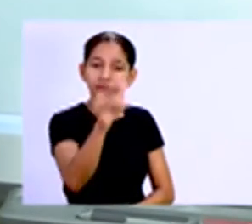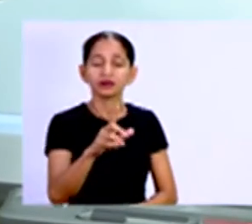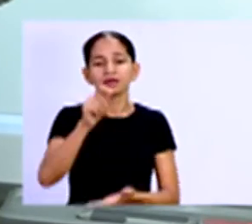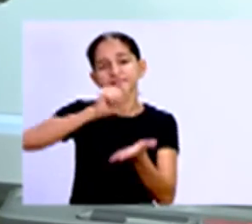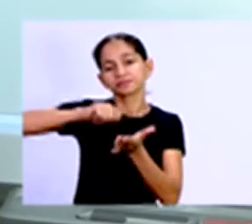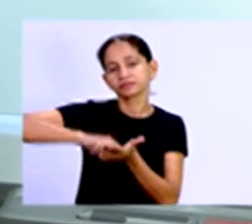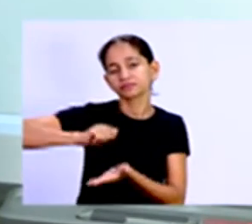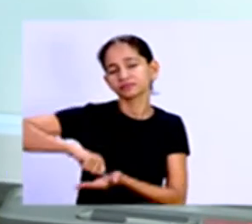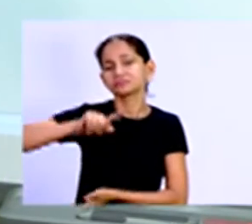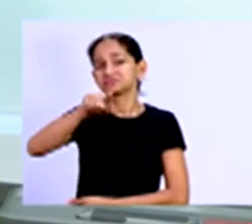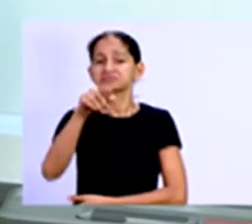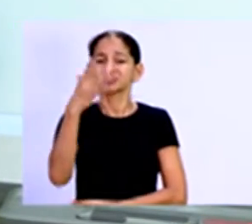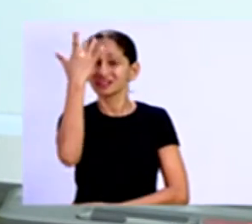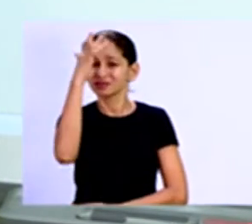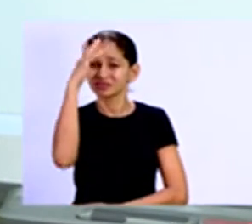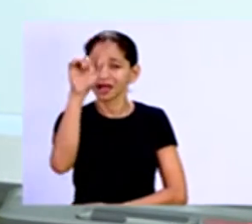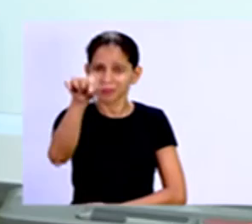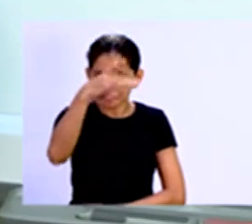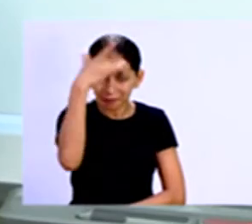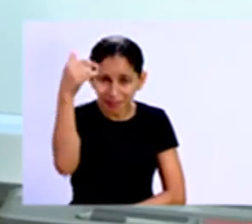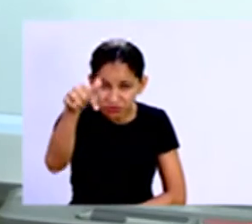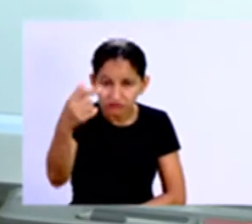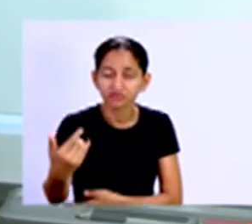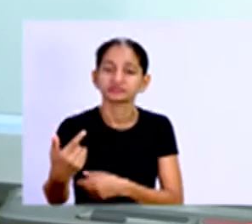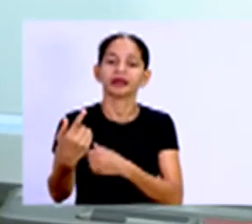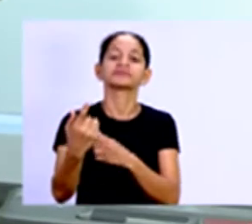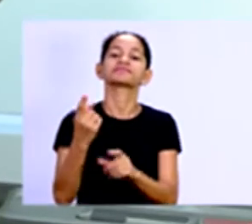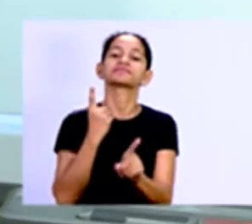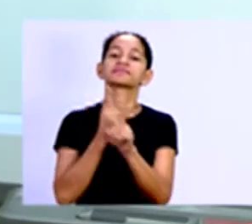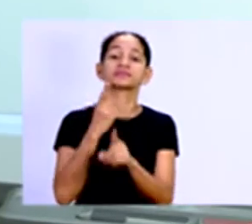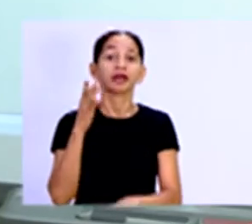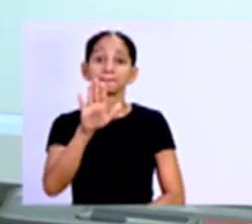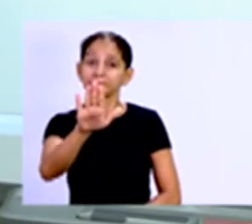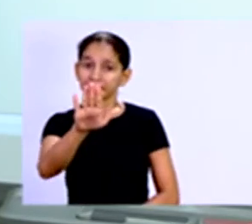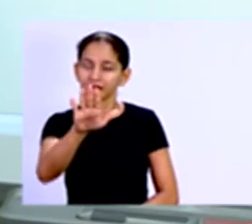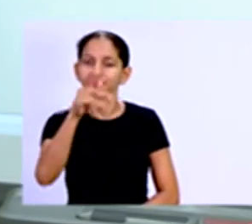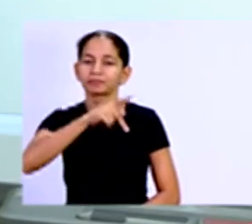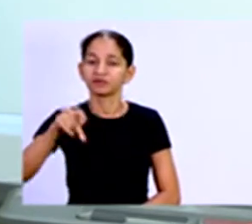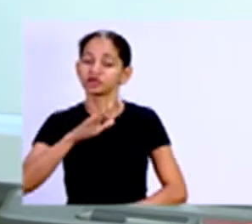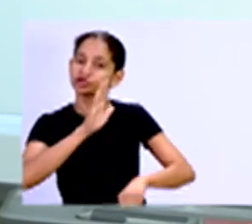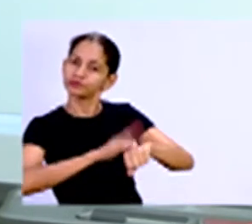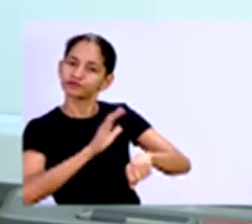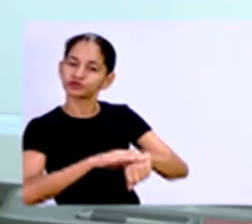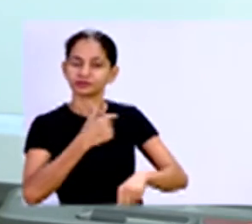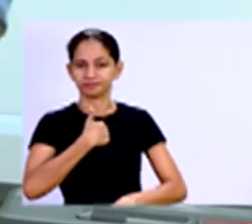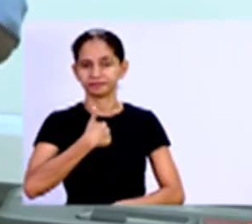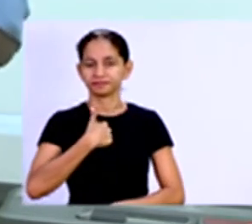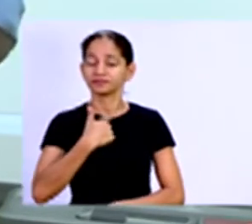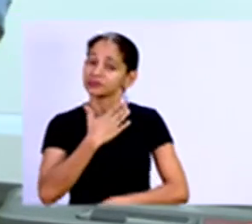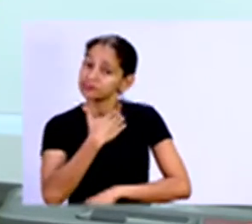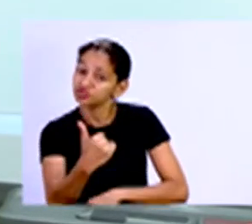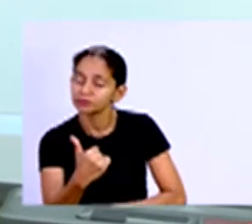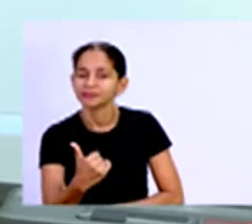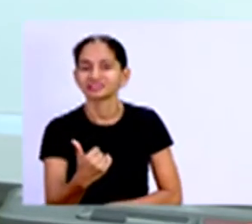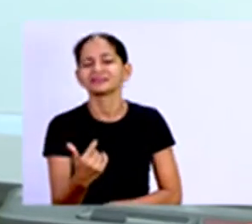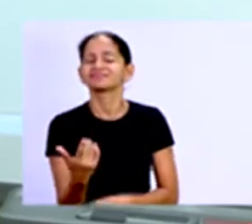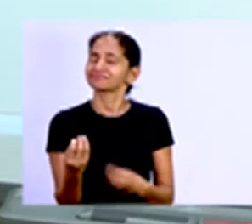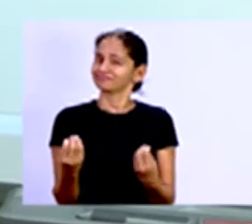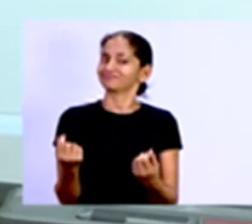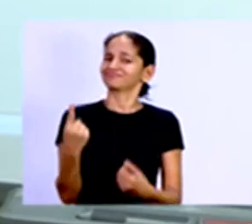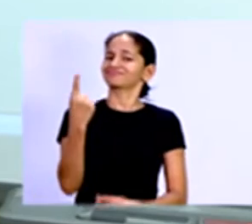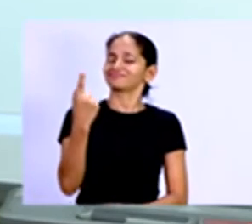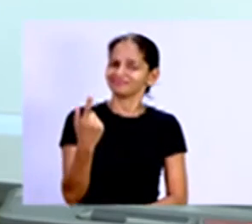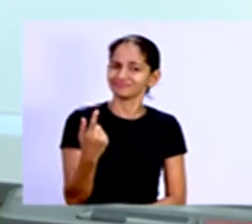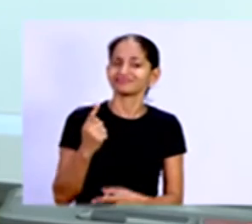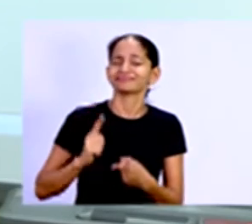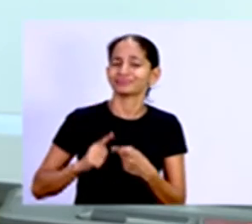com 2 S ou com C cedilha, efetivamente se me encontrar, eu falo, o professor está aqui, deve saber. Mesmo que eu seja professor de sociologia, mas